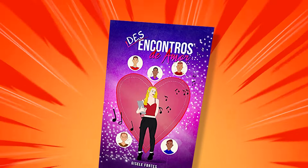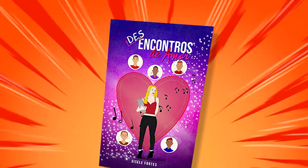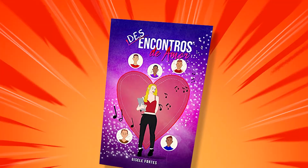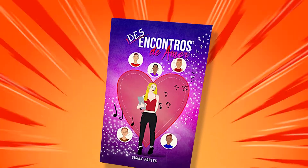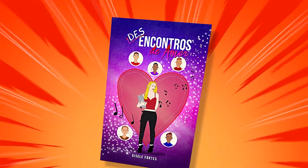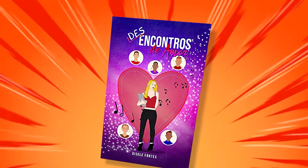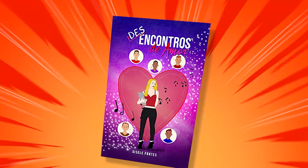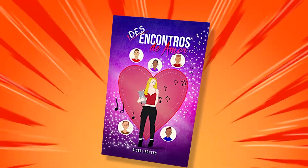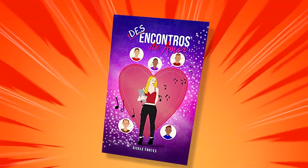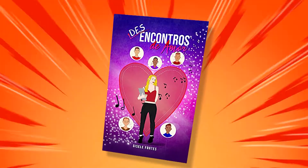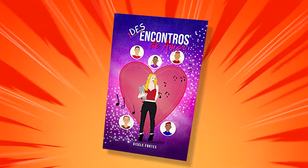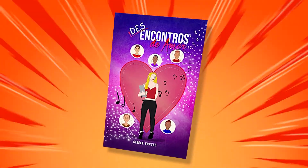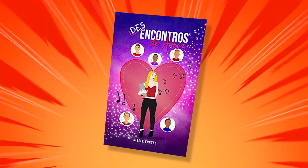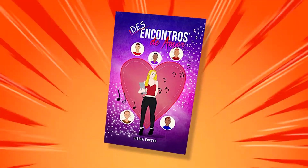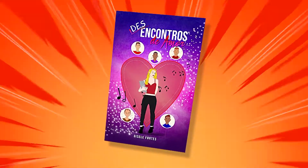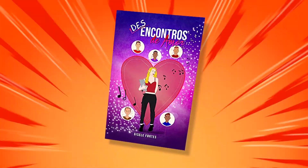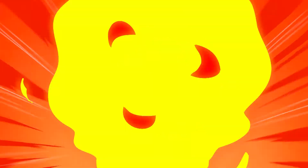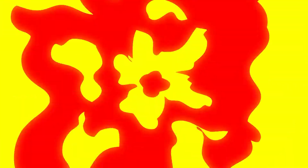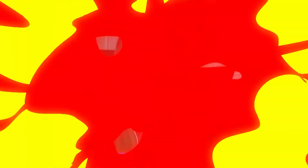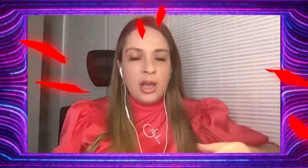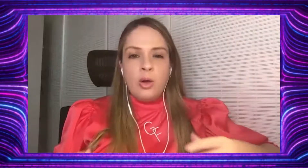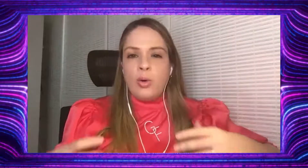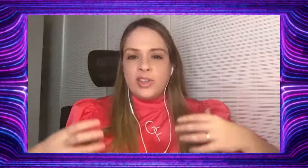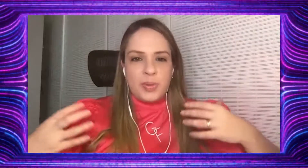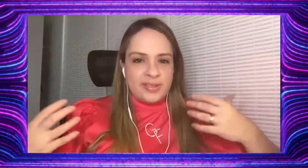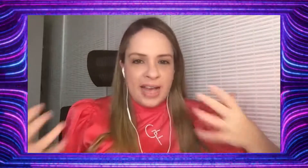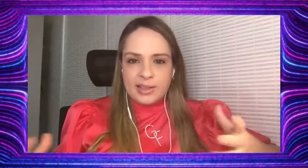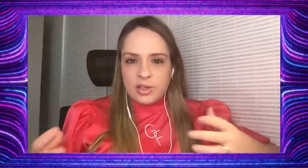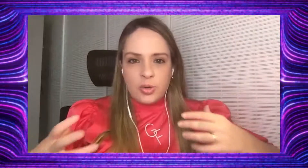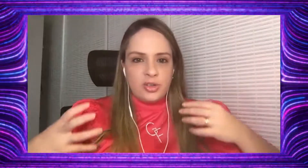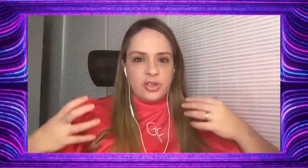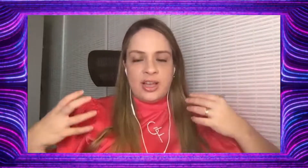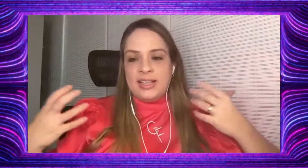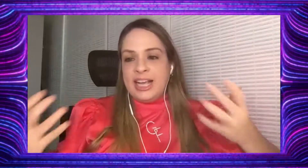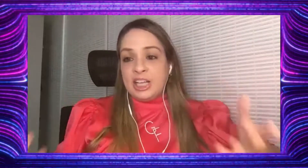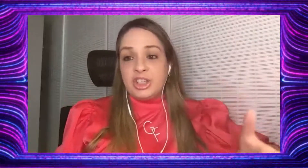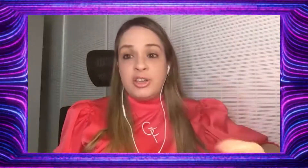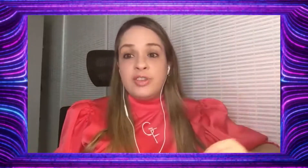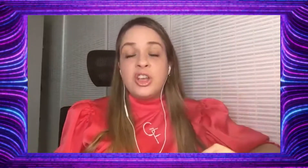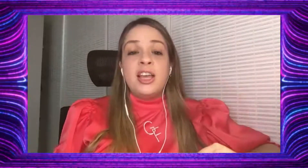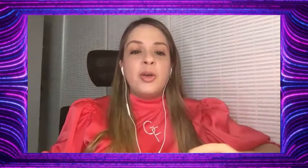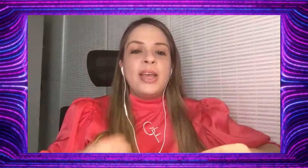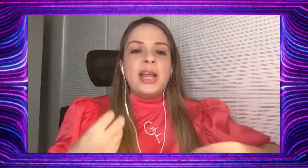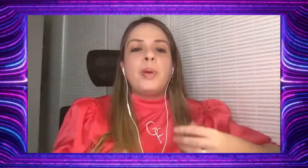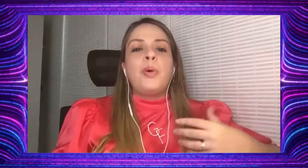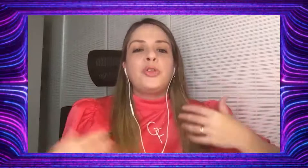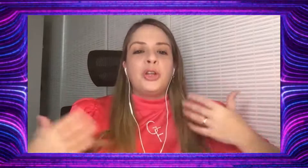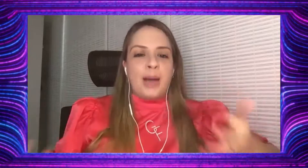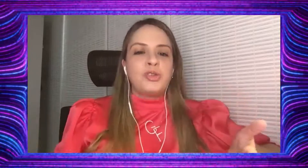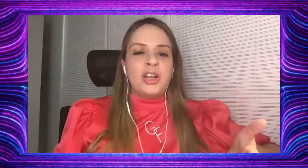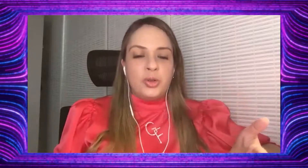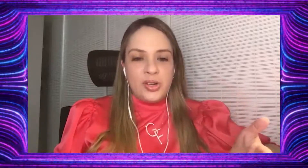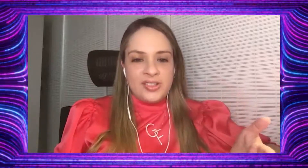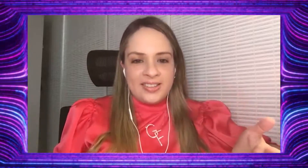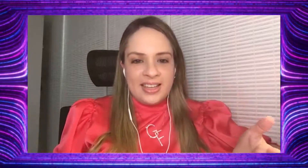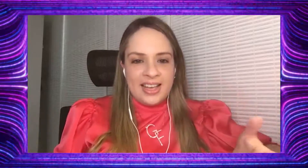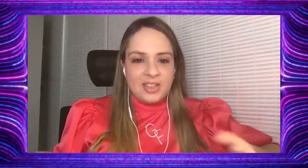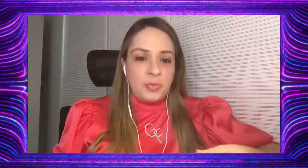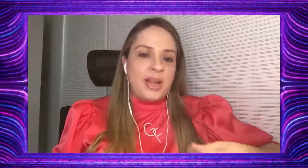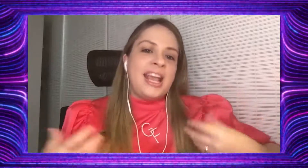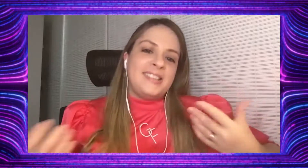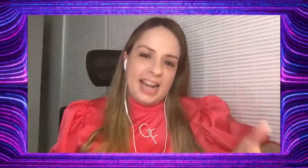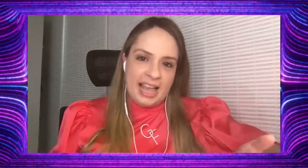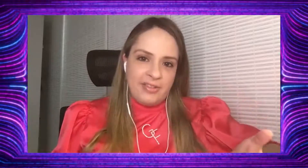momento que a gente só tem notícia ruim há tanto tempo, coisas pesadas, coisas negativas, que eu queria proporcionar para os leitores